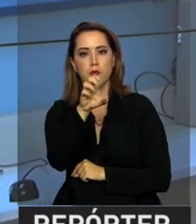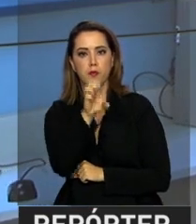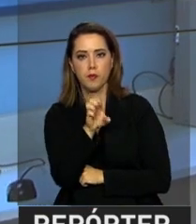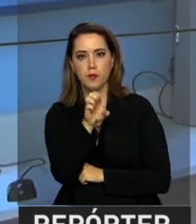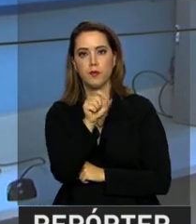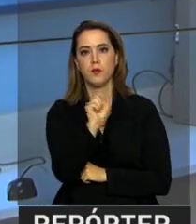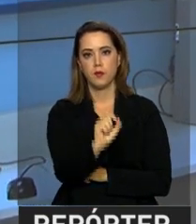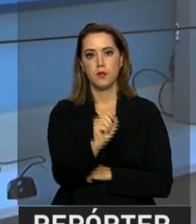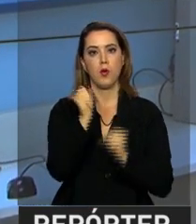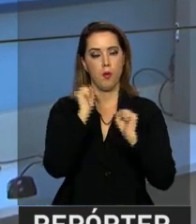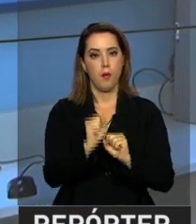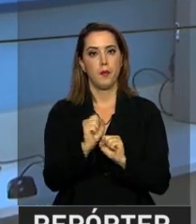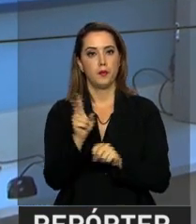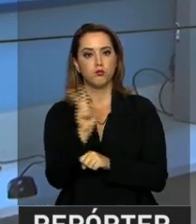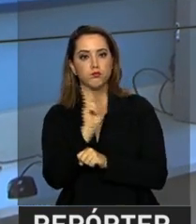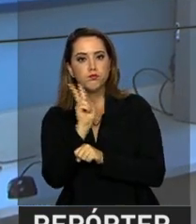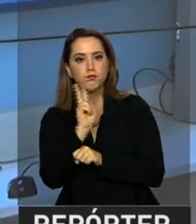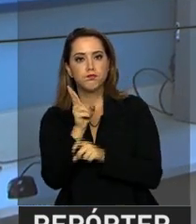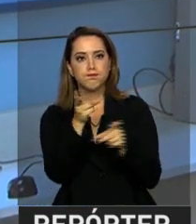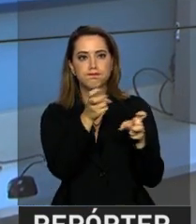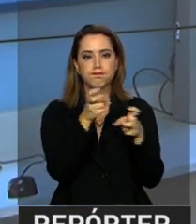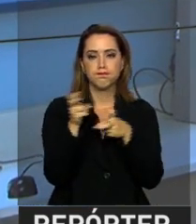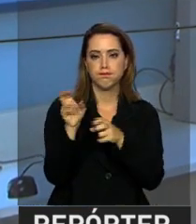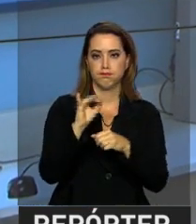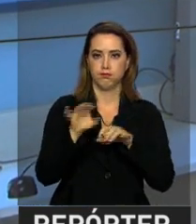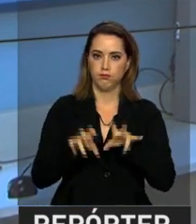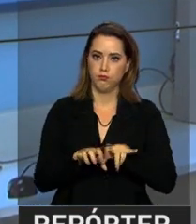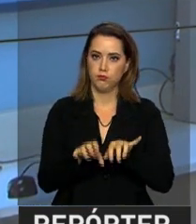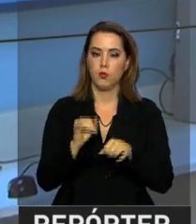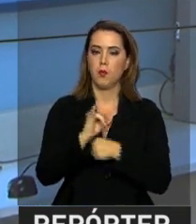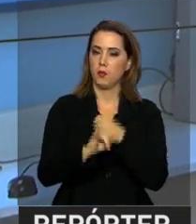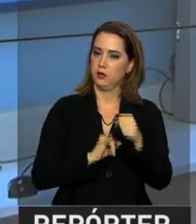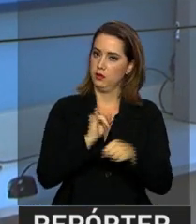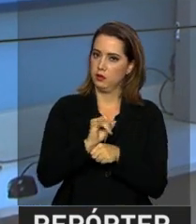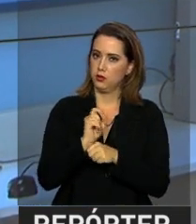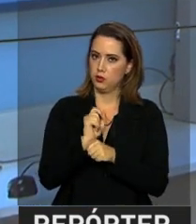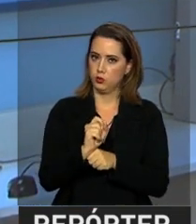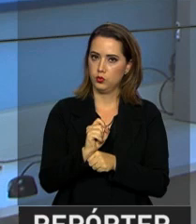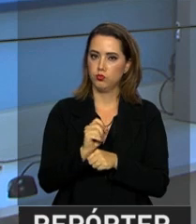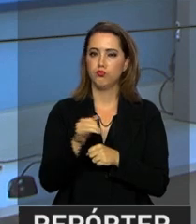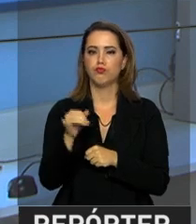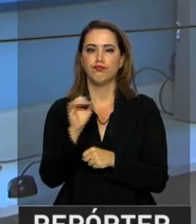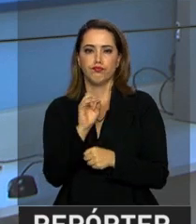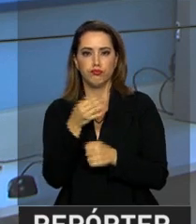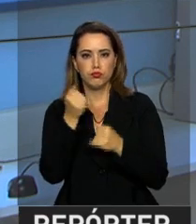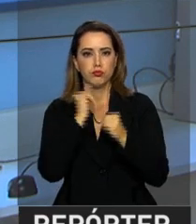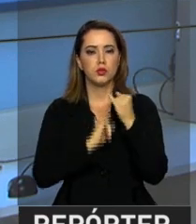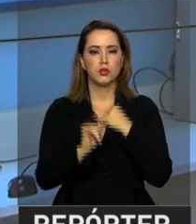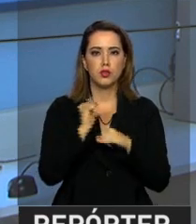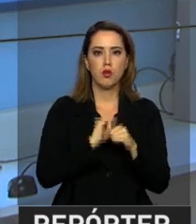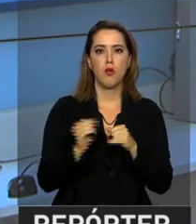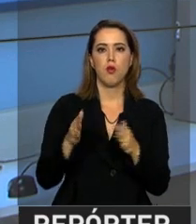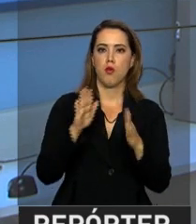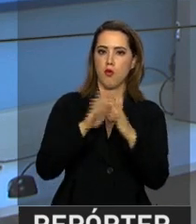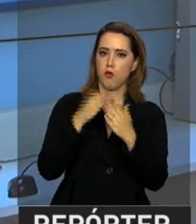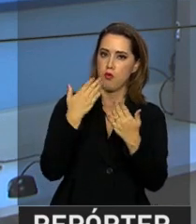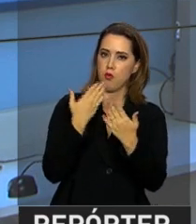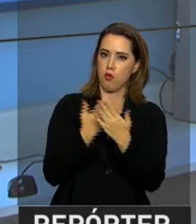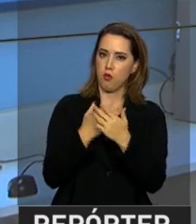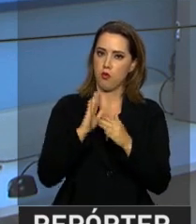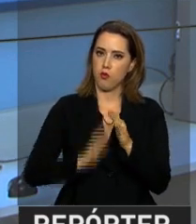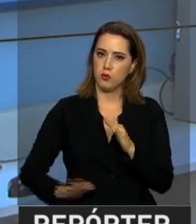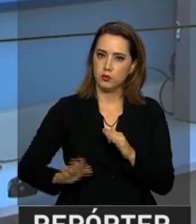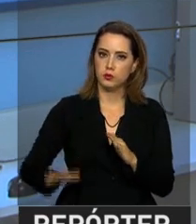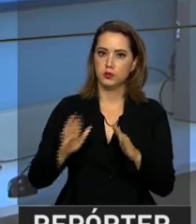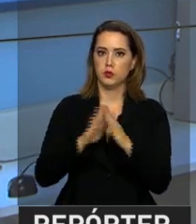fnd pode ser acompanhado por qualquer pessoa pela internet são informações de obras de creches escolas e